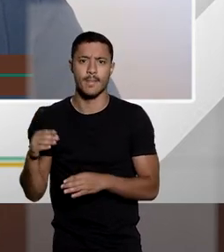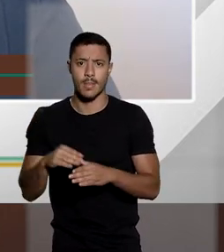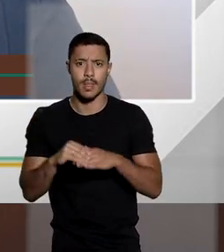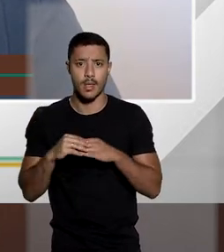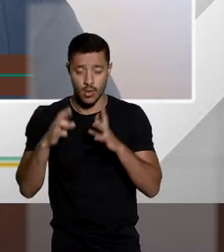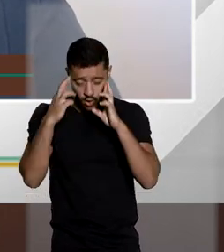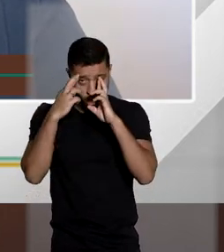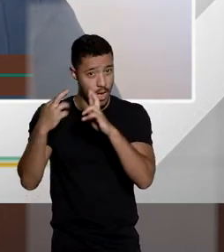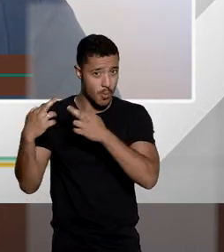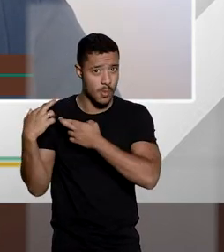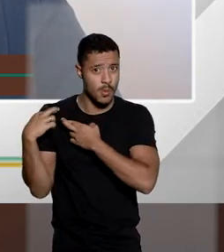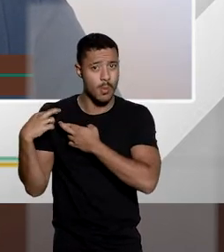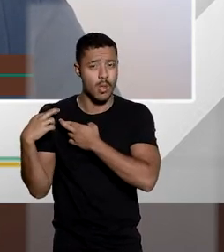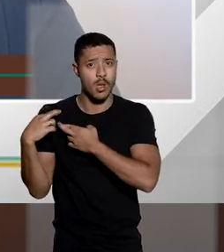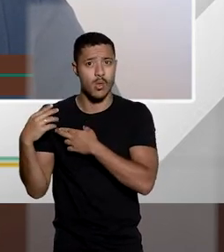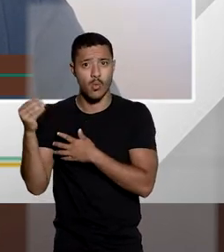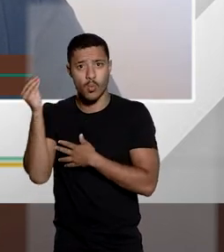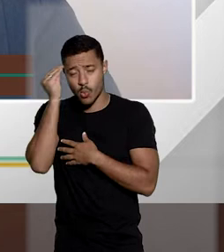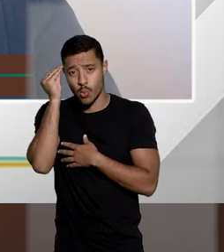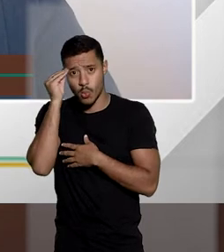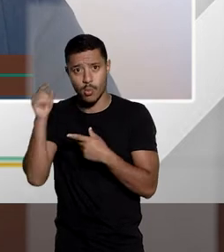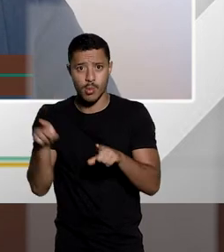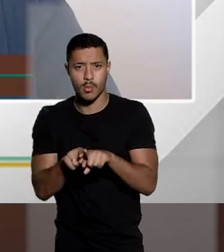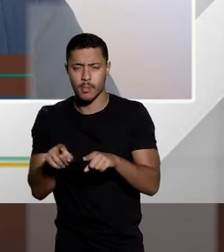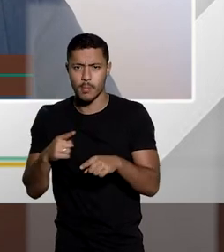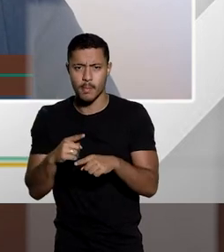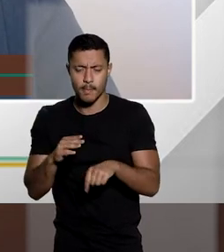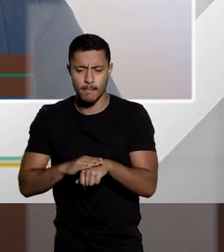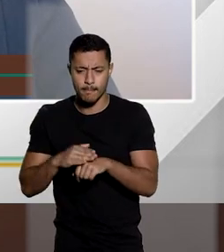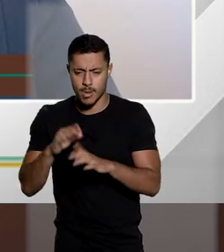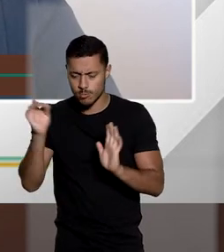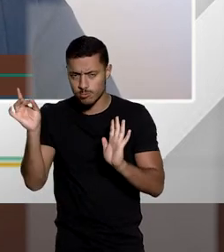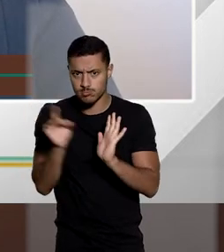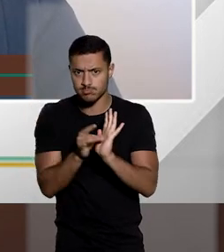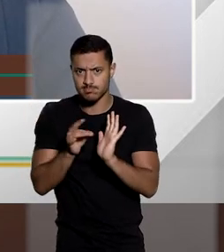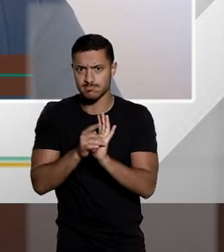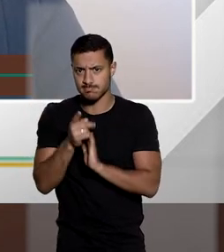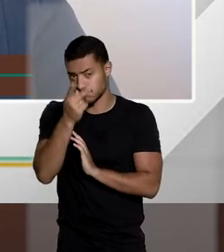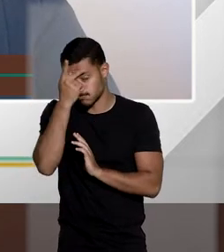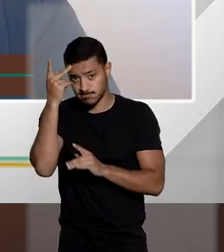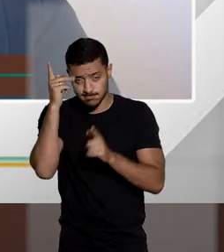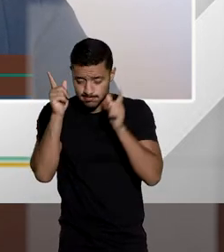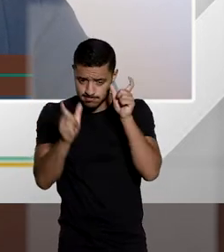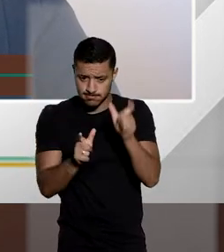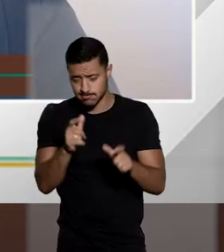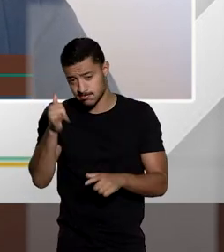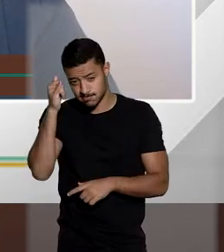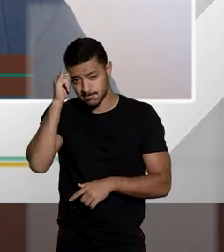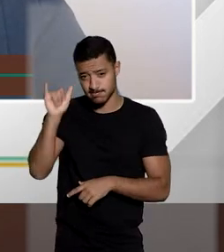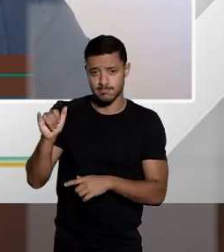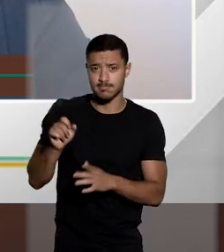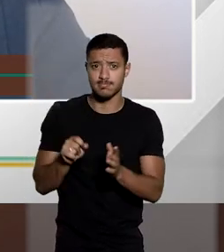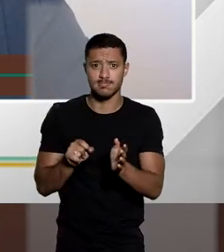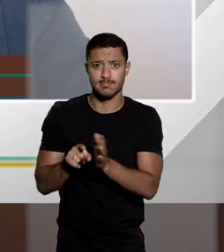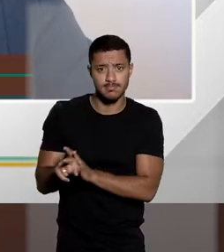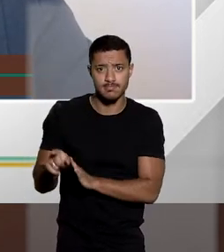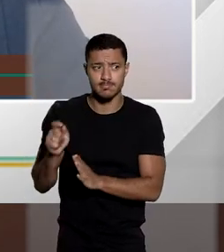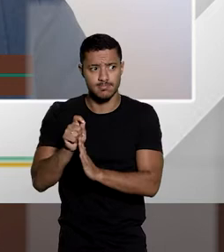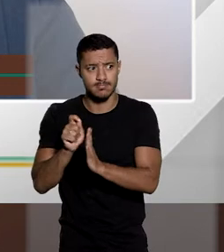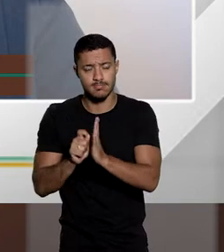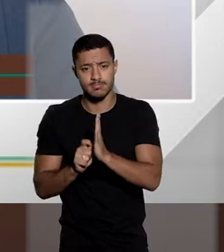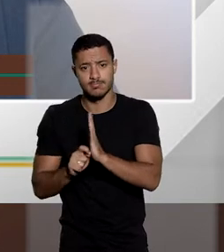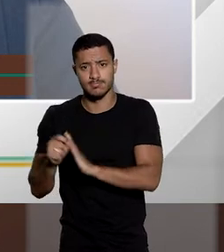uma responsabilização e uma culpabilidade mais precisa para o agente público para evitar essa fuga, né, de assinar